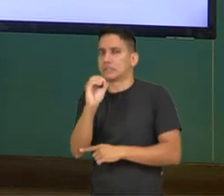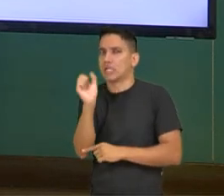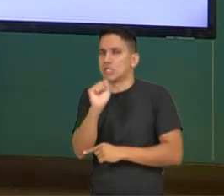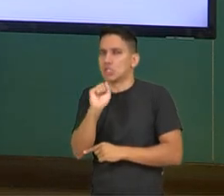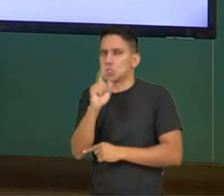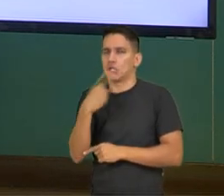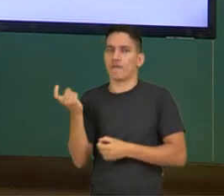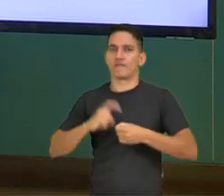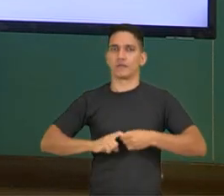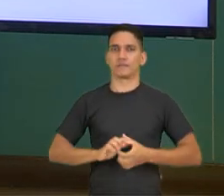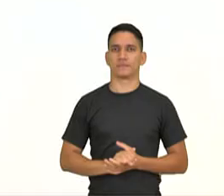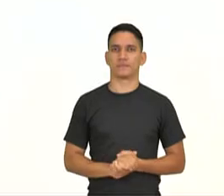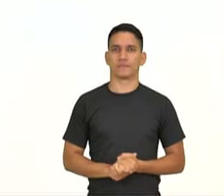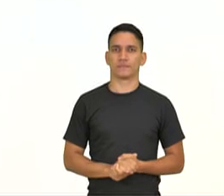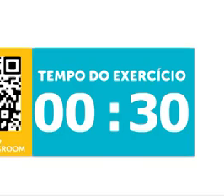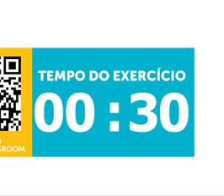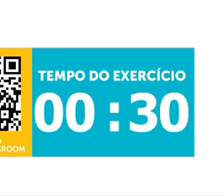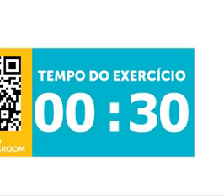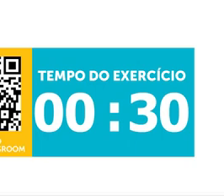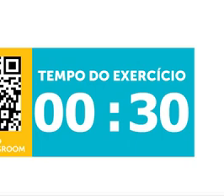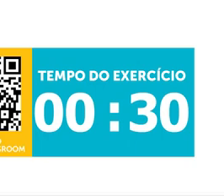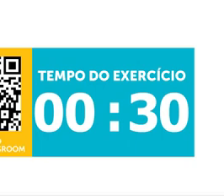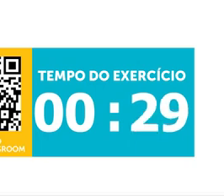segundos e não mais que isto.